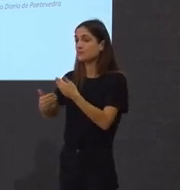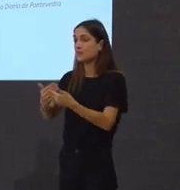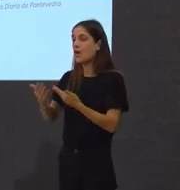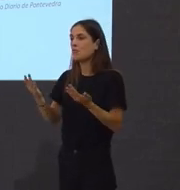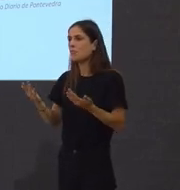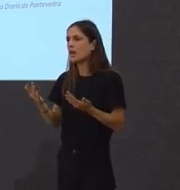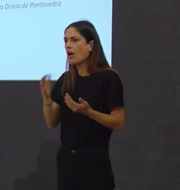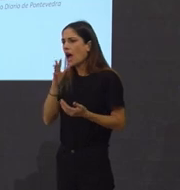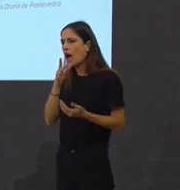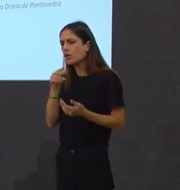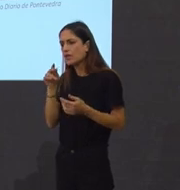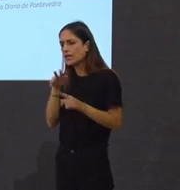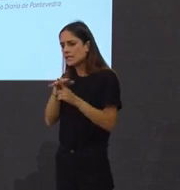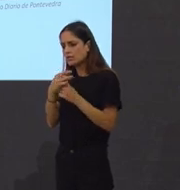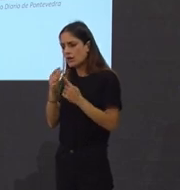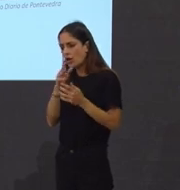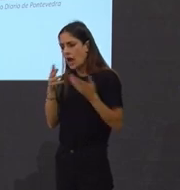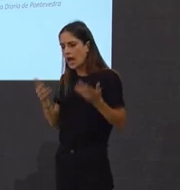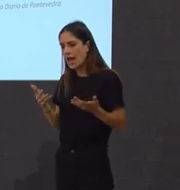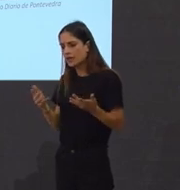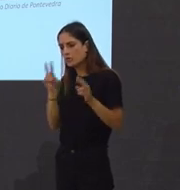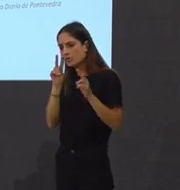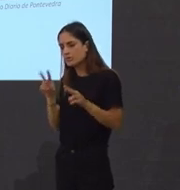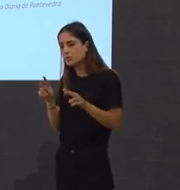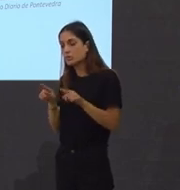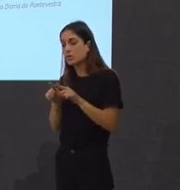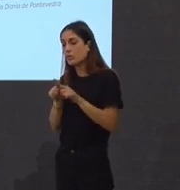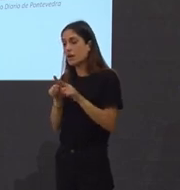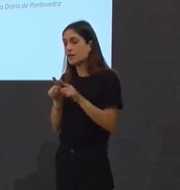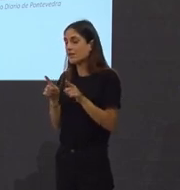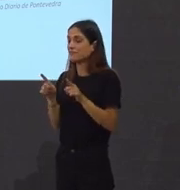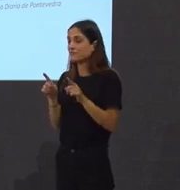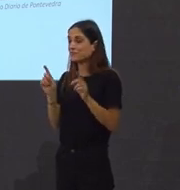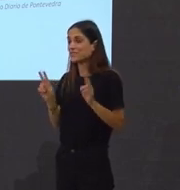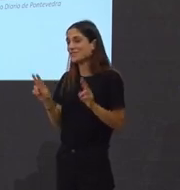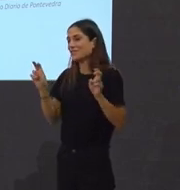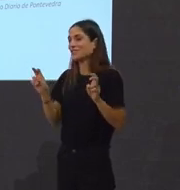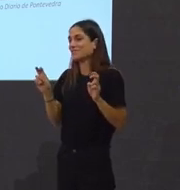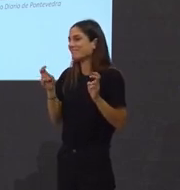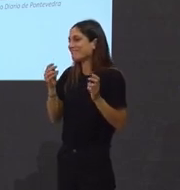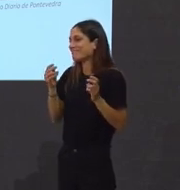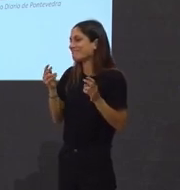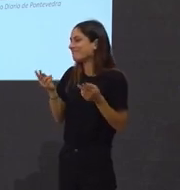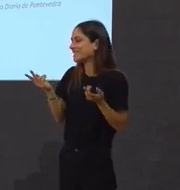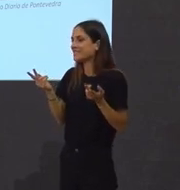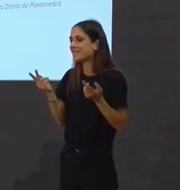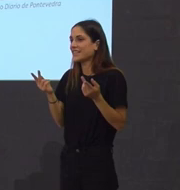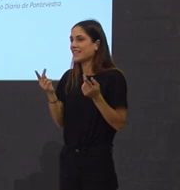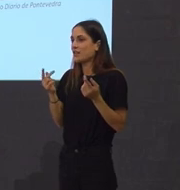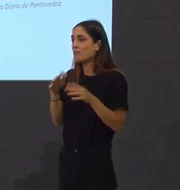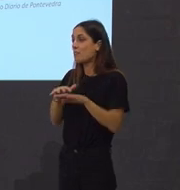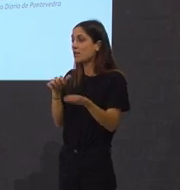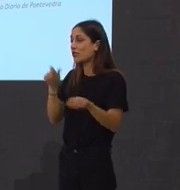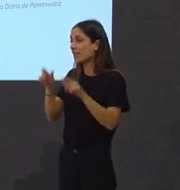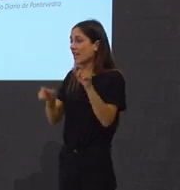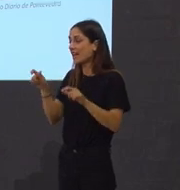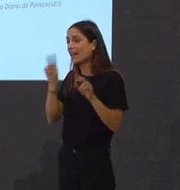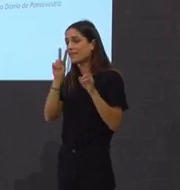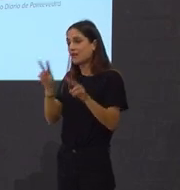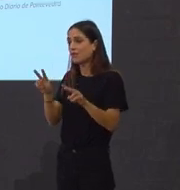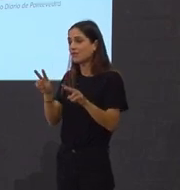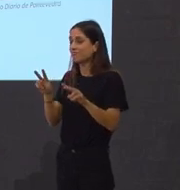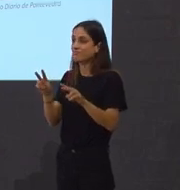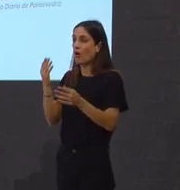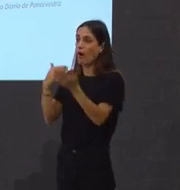que tamén as ves como algo mellor anedótico, o 90% da xente o ve como algo es Arcadia, non?